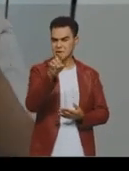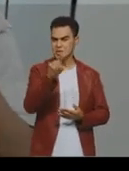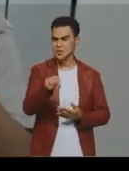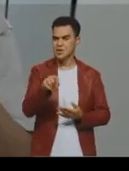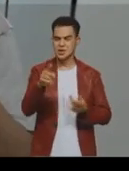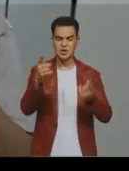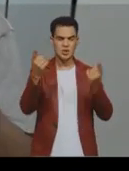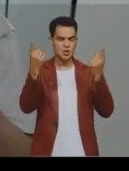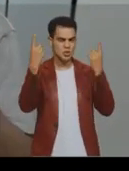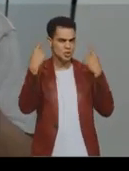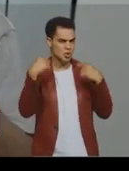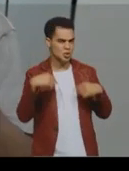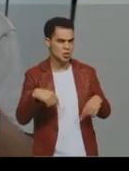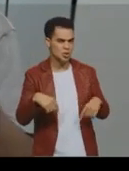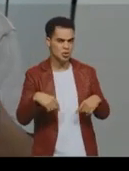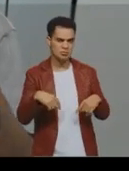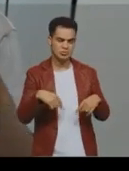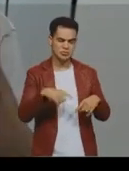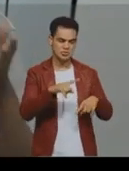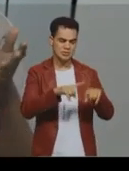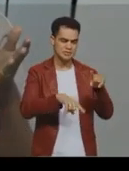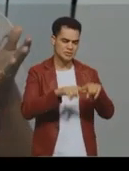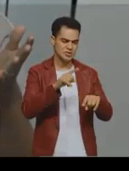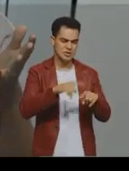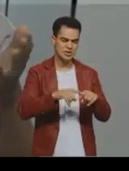Algum objeto.